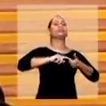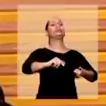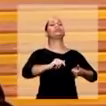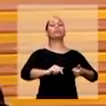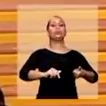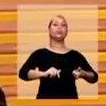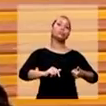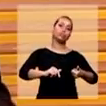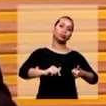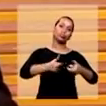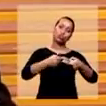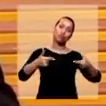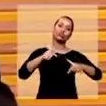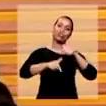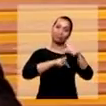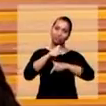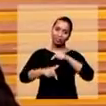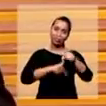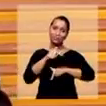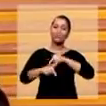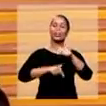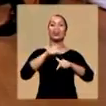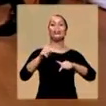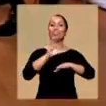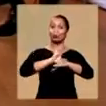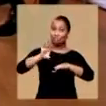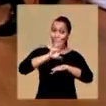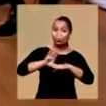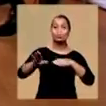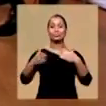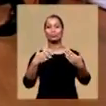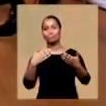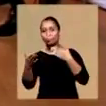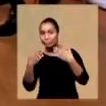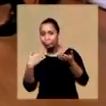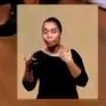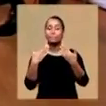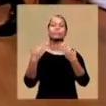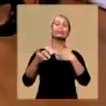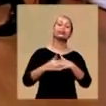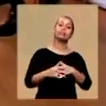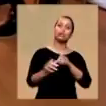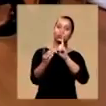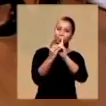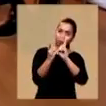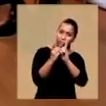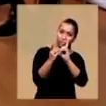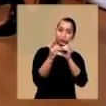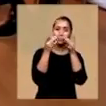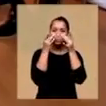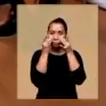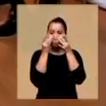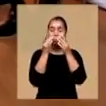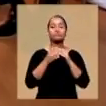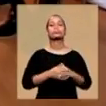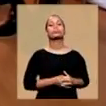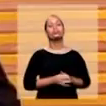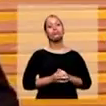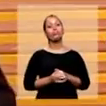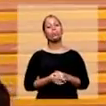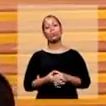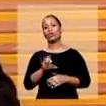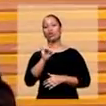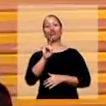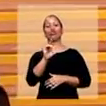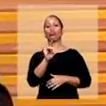gama de opções, serviços, de cursos, de conversa, né, de um atendimento mais humanizado e personalizado,